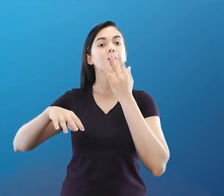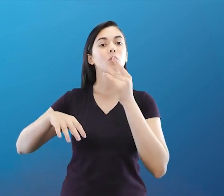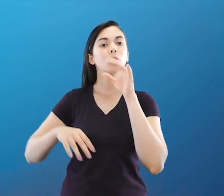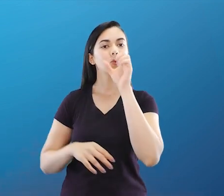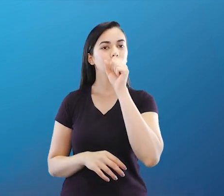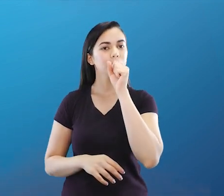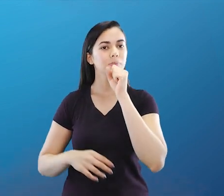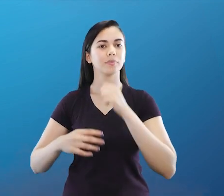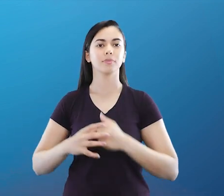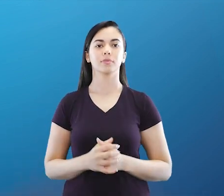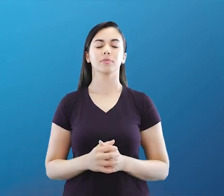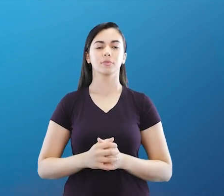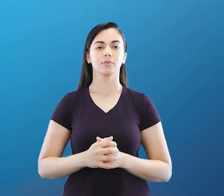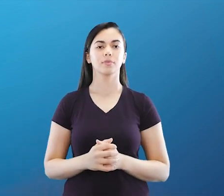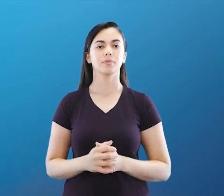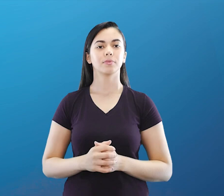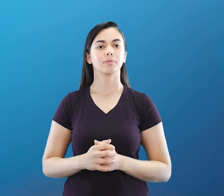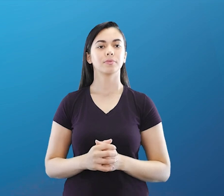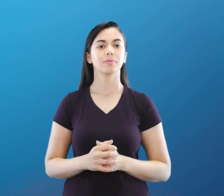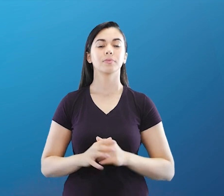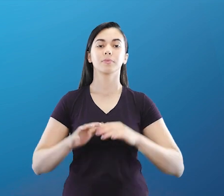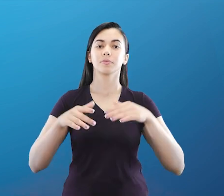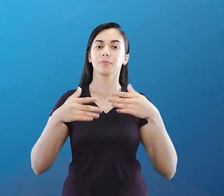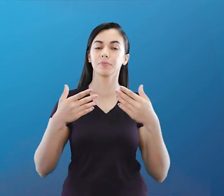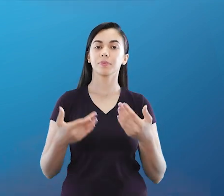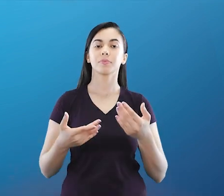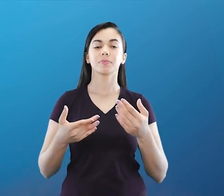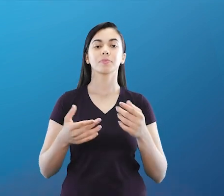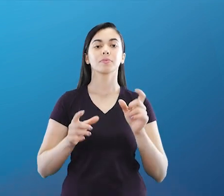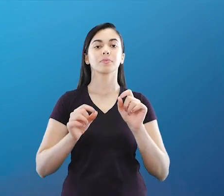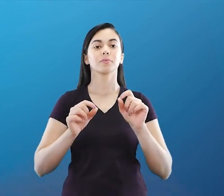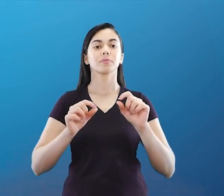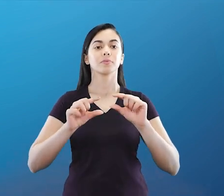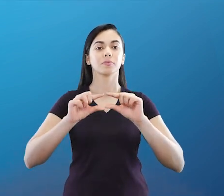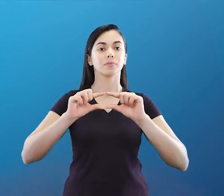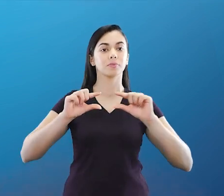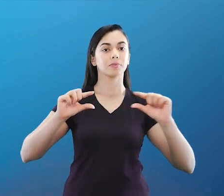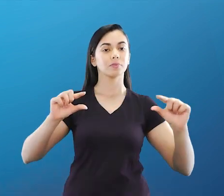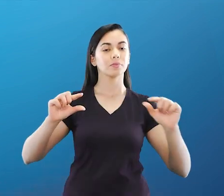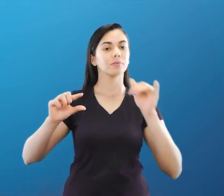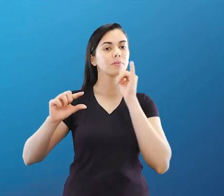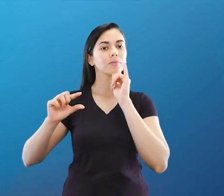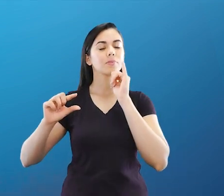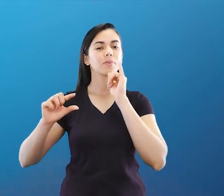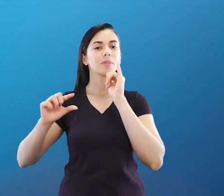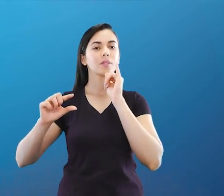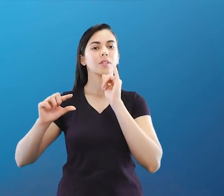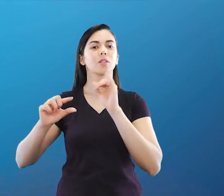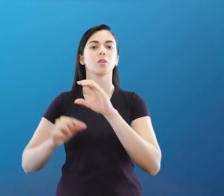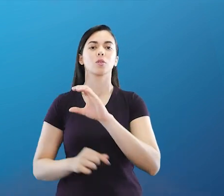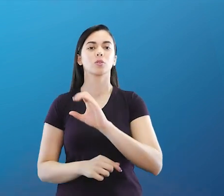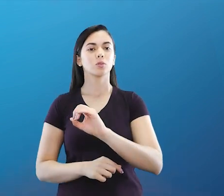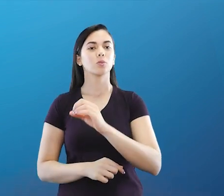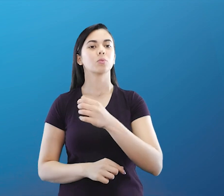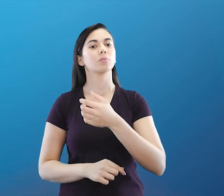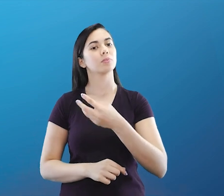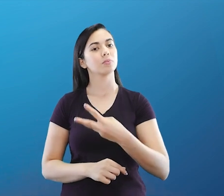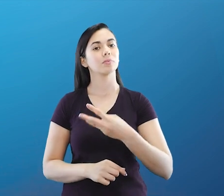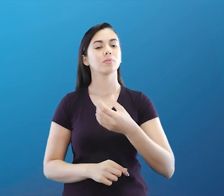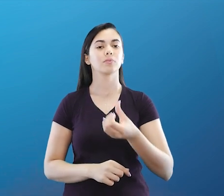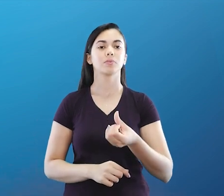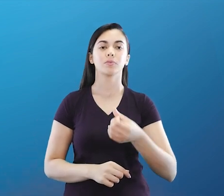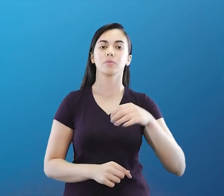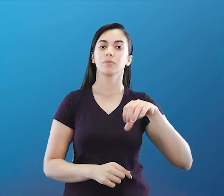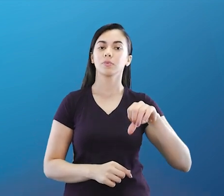laranja. Então, na vertical, o número 0, 3, 6, 9,